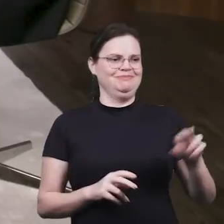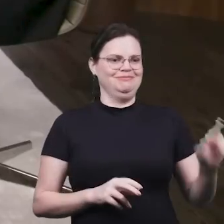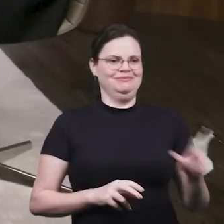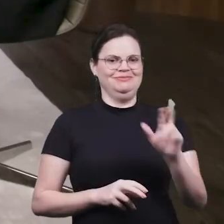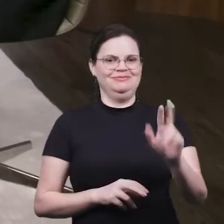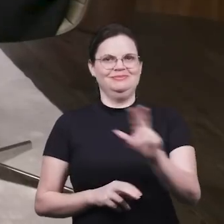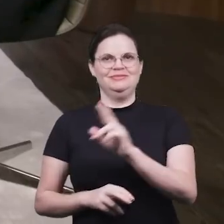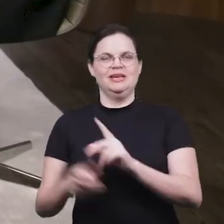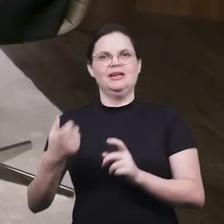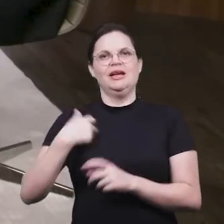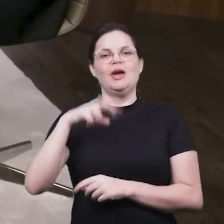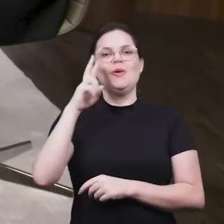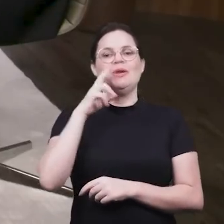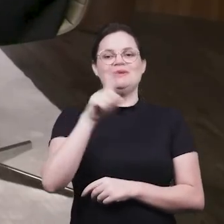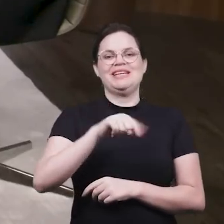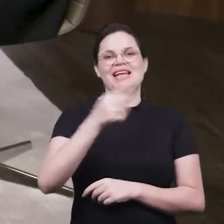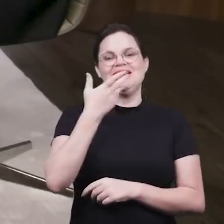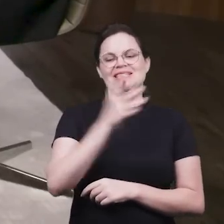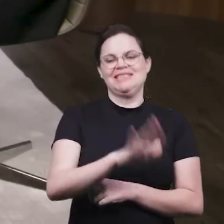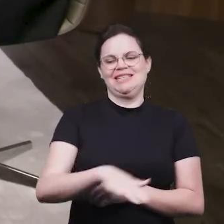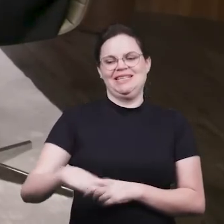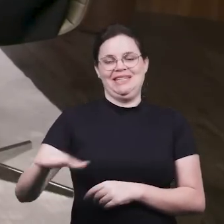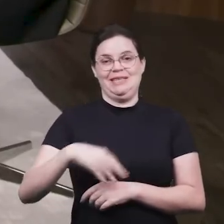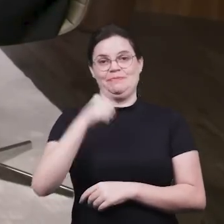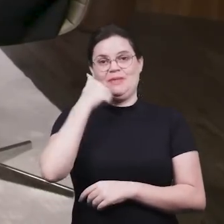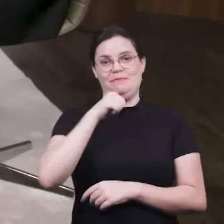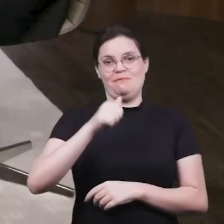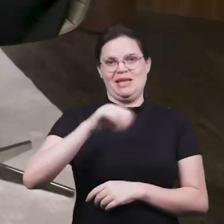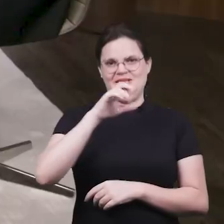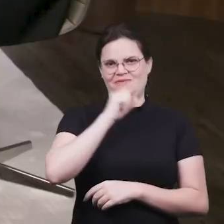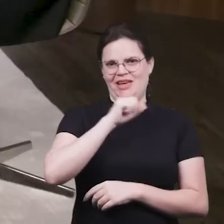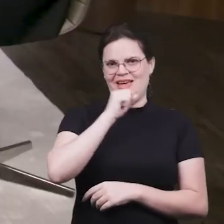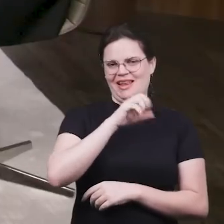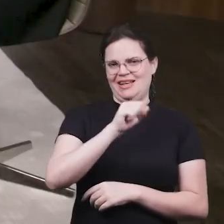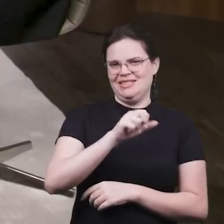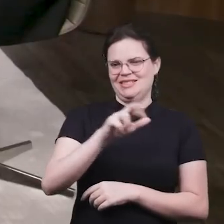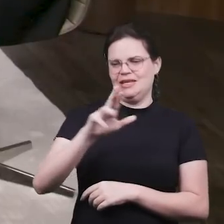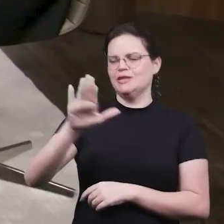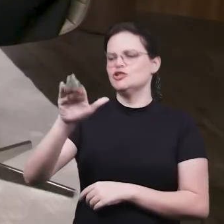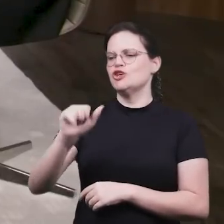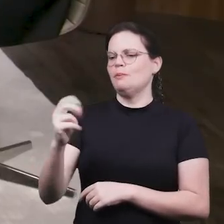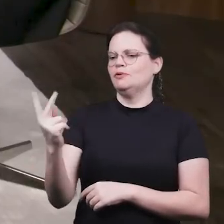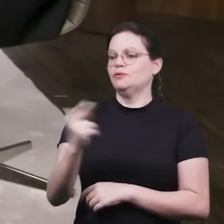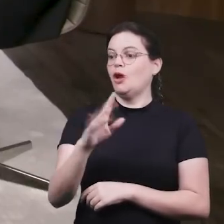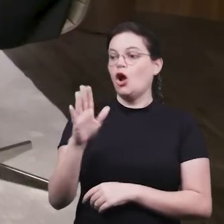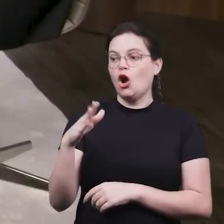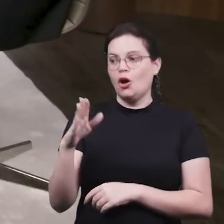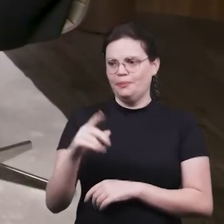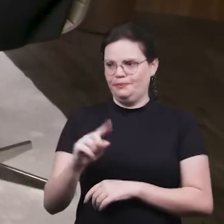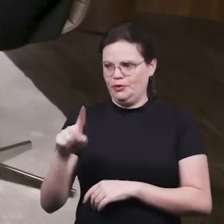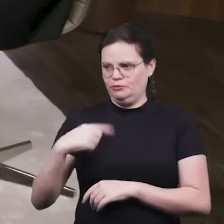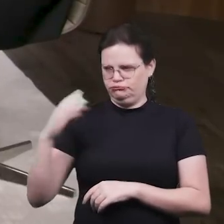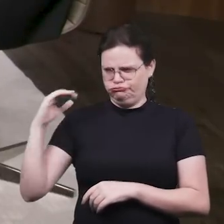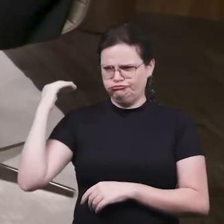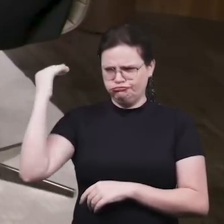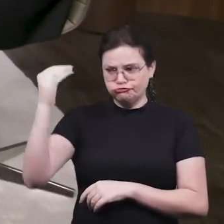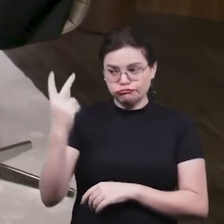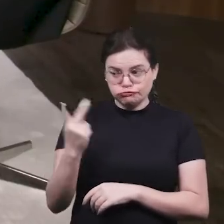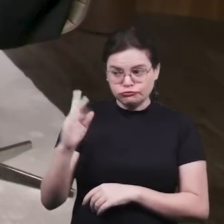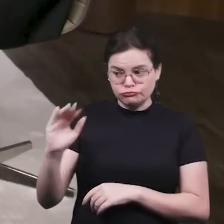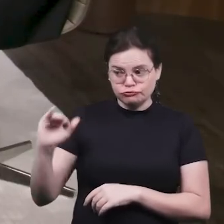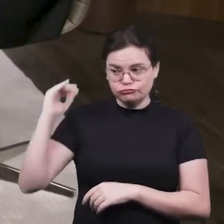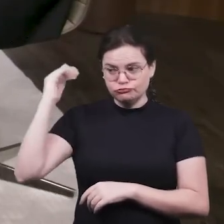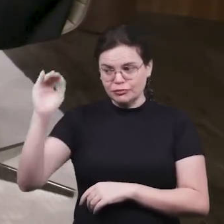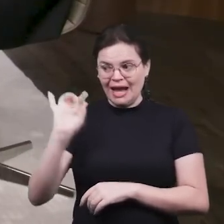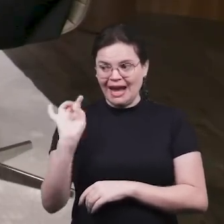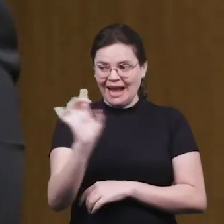Eu lembro até quando eles eram pequenos, a Sara falava assim com o Simão e com a Sofia: quando nós vamos crescer,